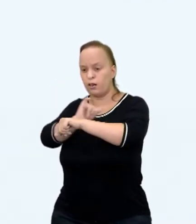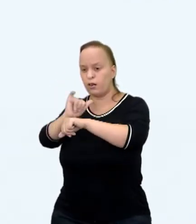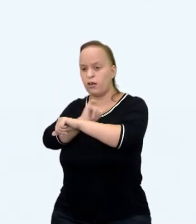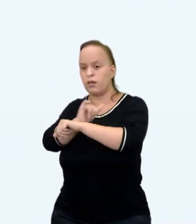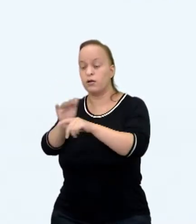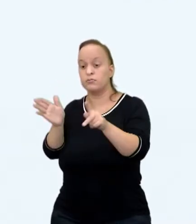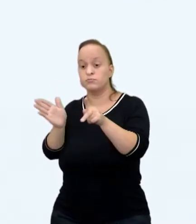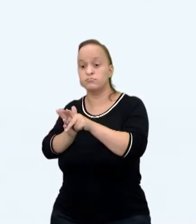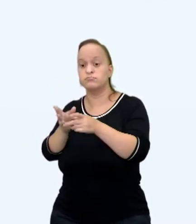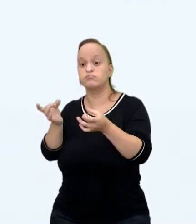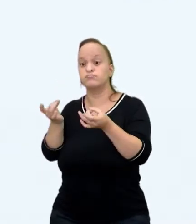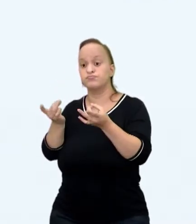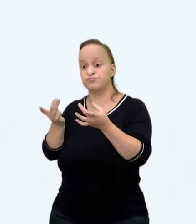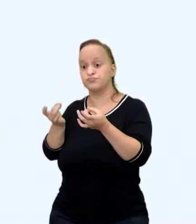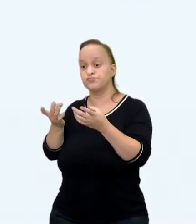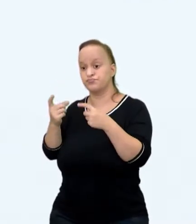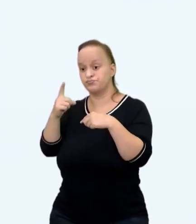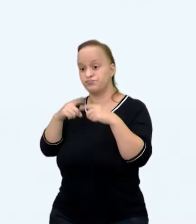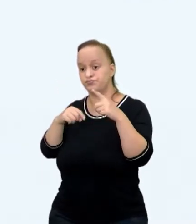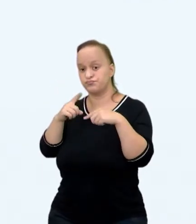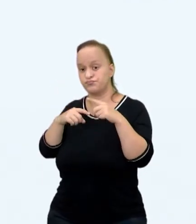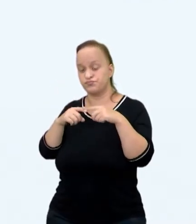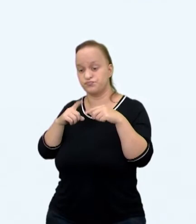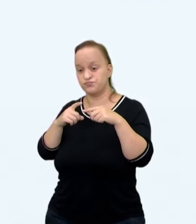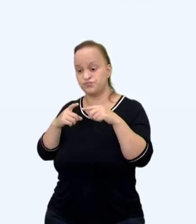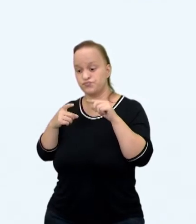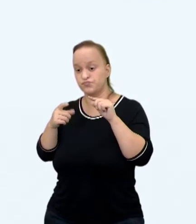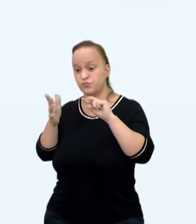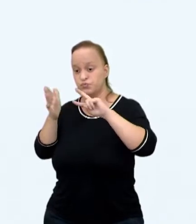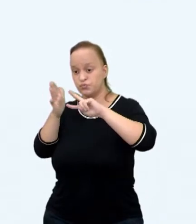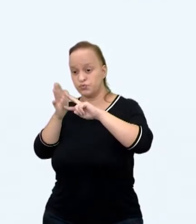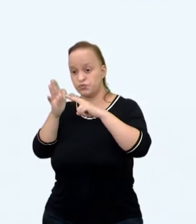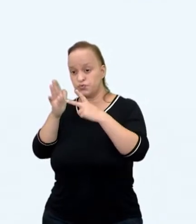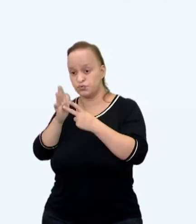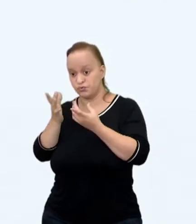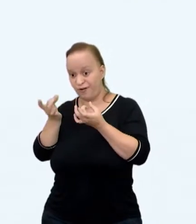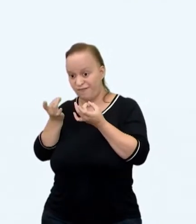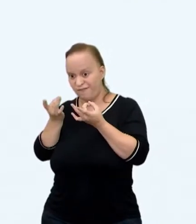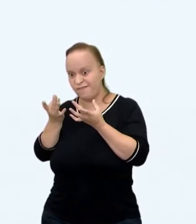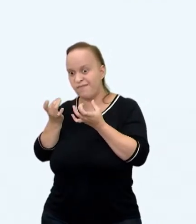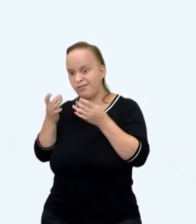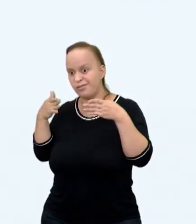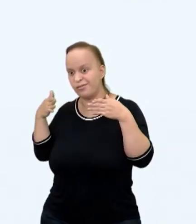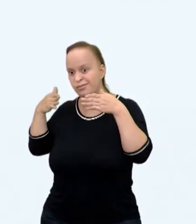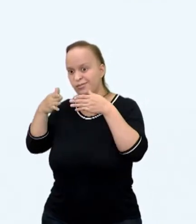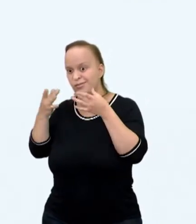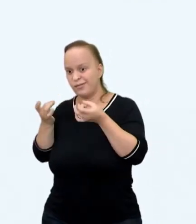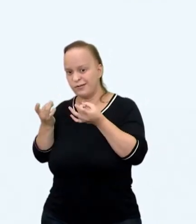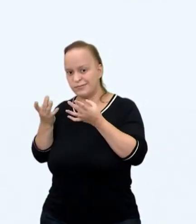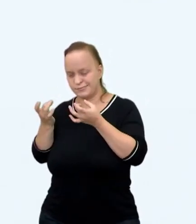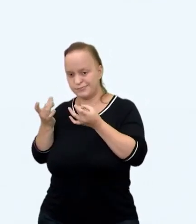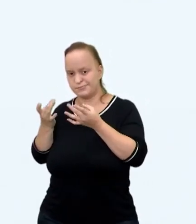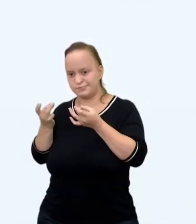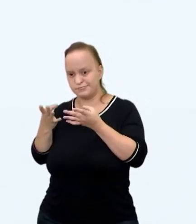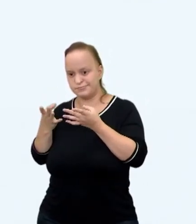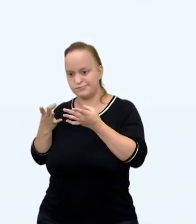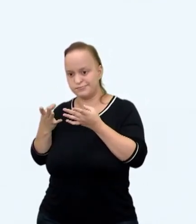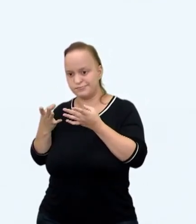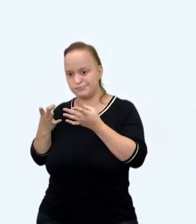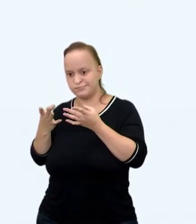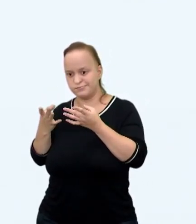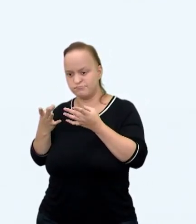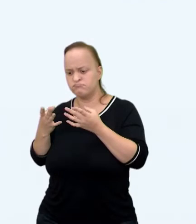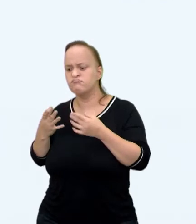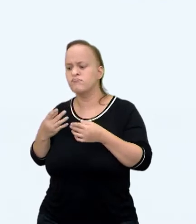utilizar para vender um produto. Mark significa comercialização. Então é vender, você ficar satisfeito com o que você recebeu e o